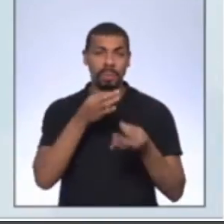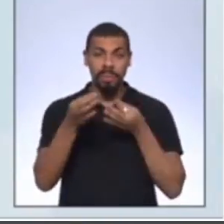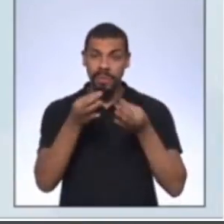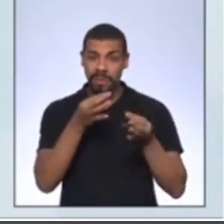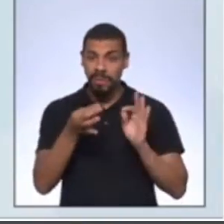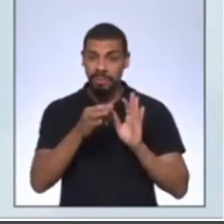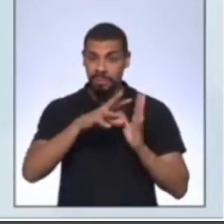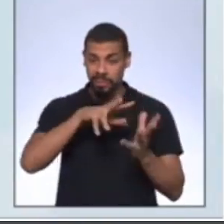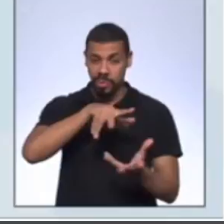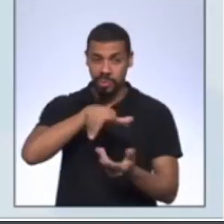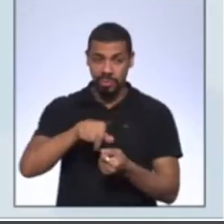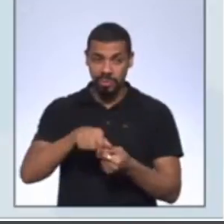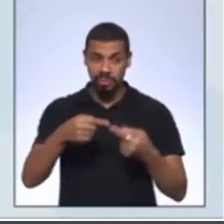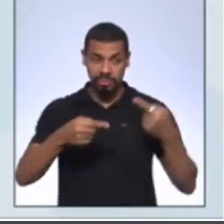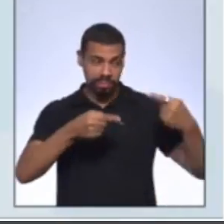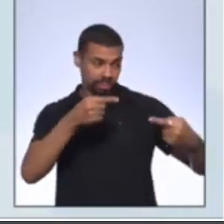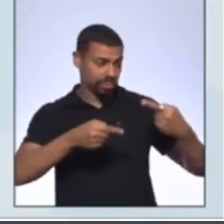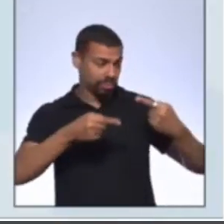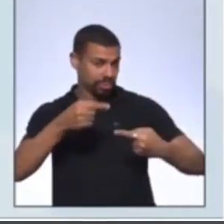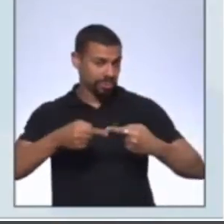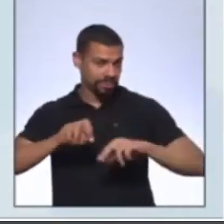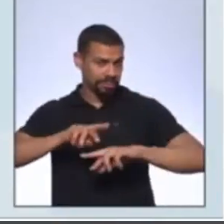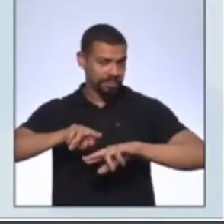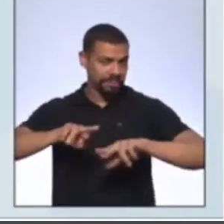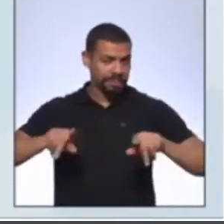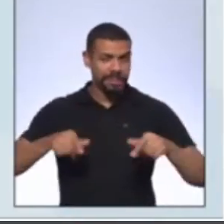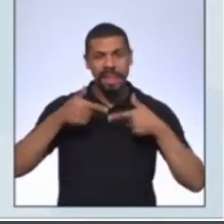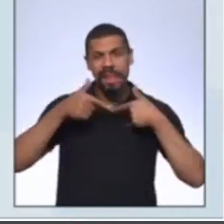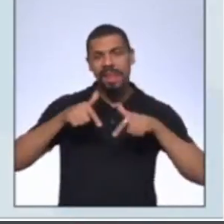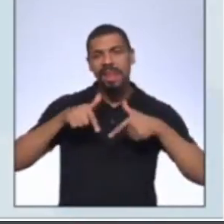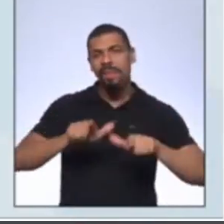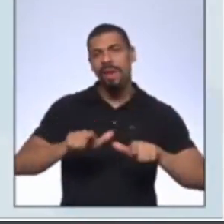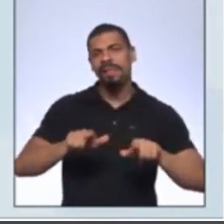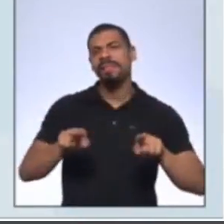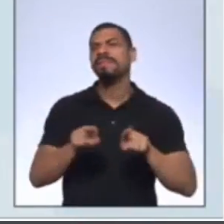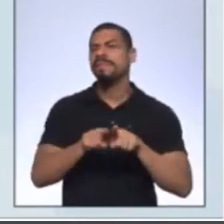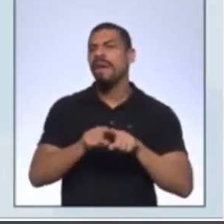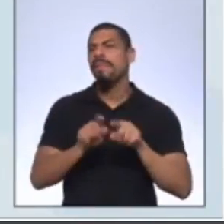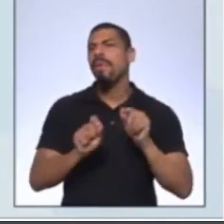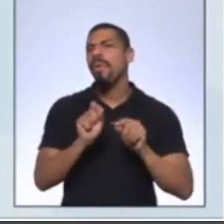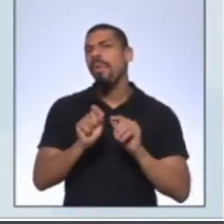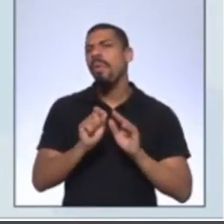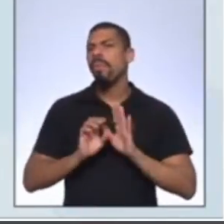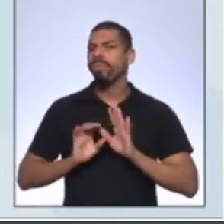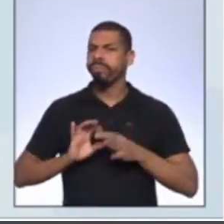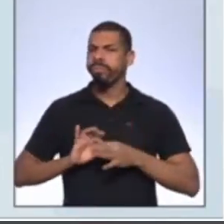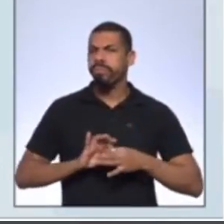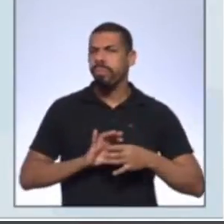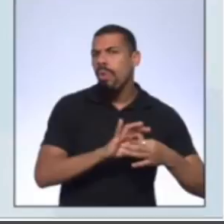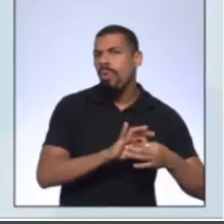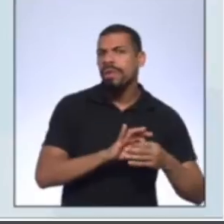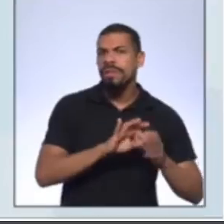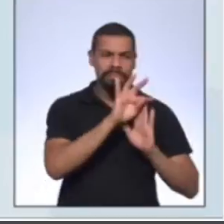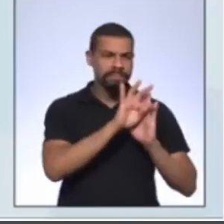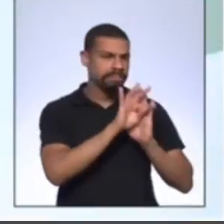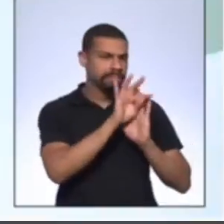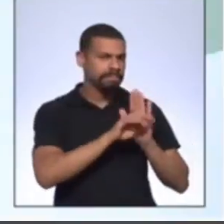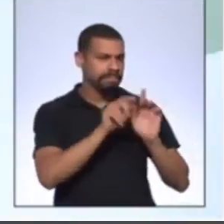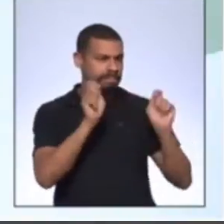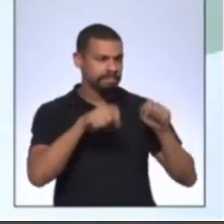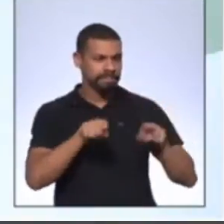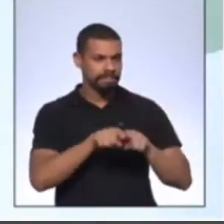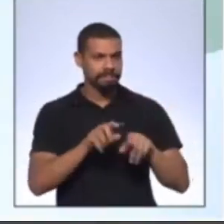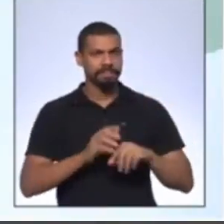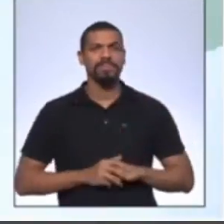mundo presentes nos discursos em diferentes linguagens levando em conta seus contextos de produção e de circulação